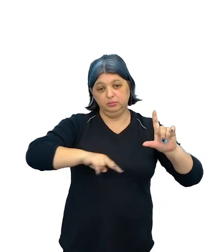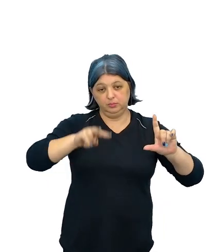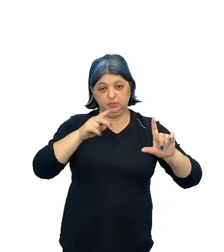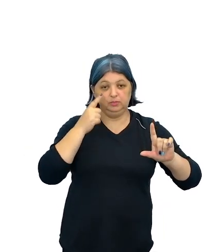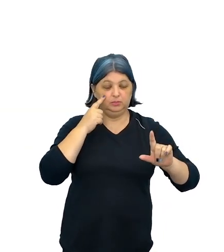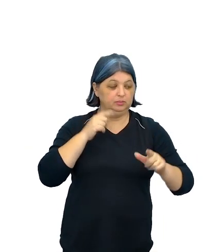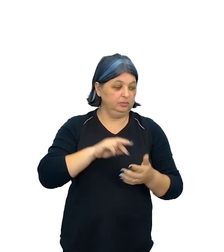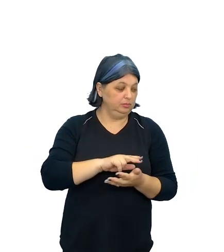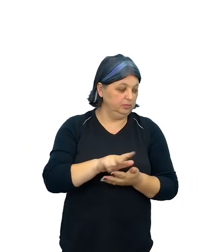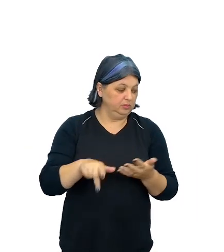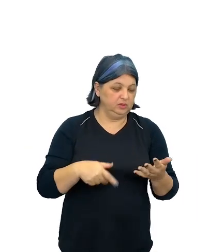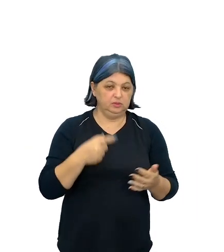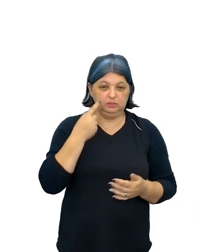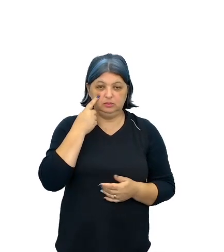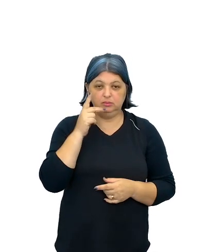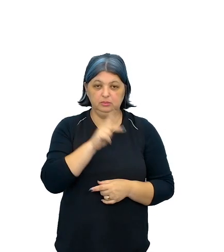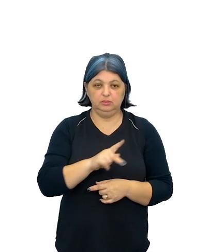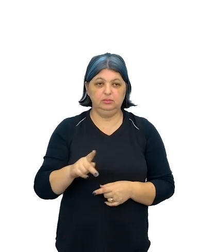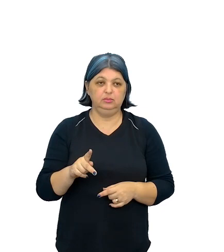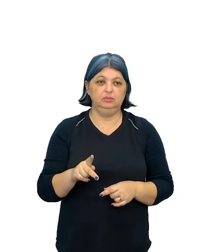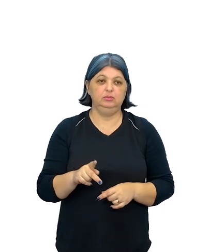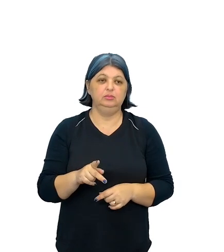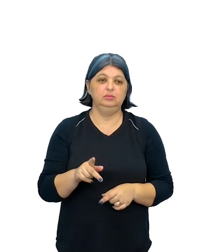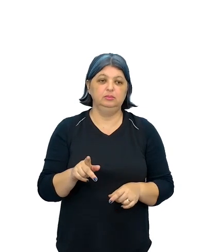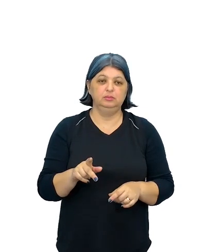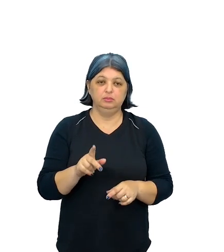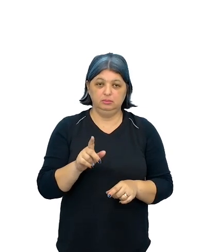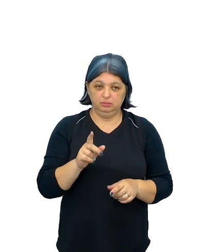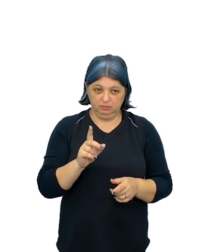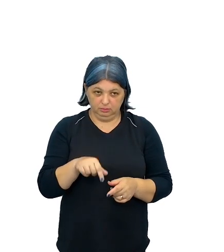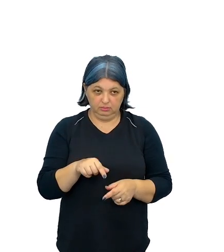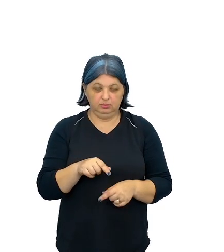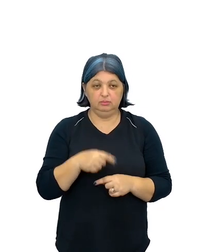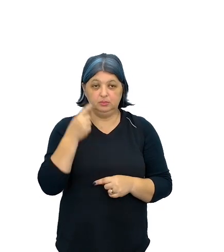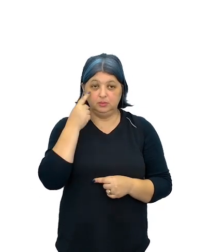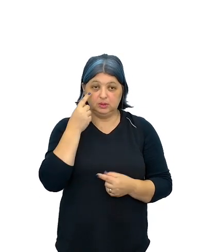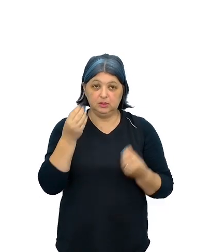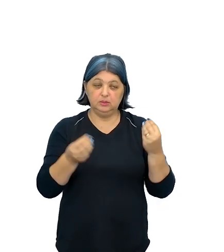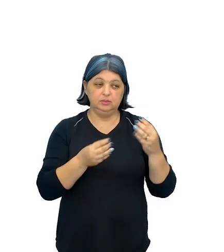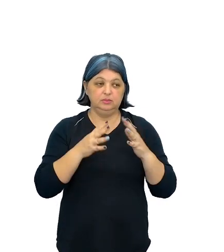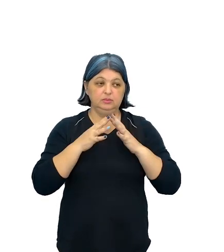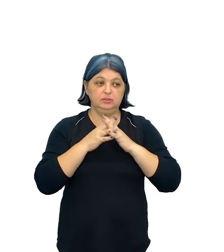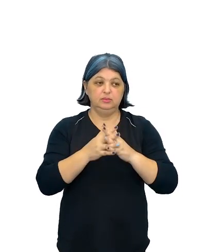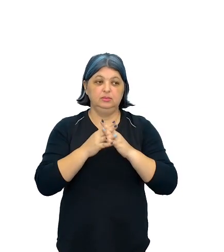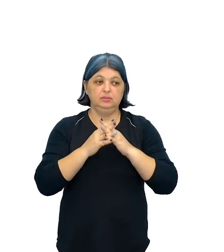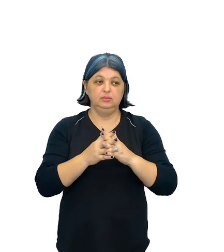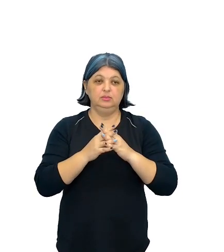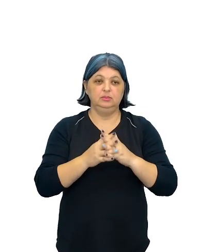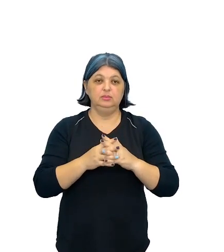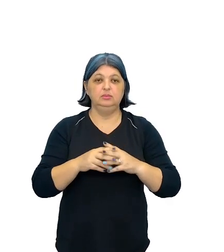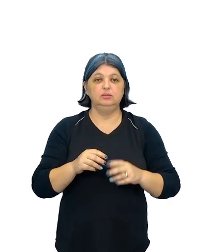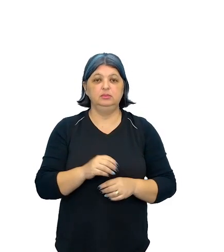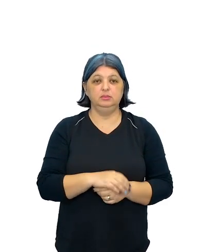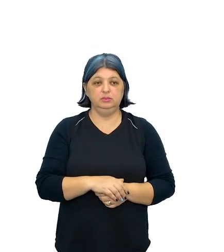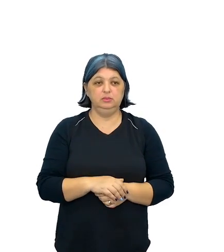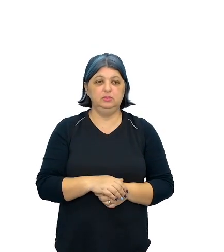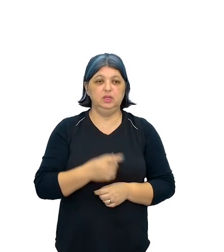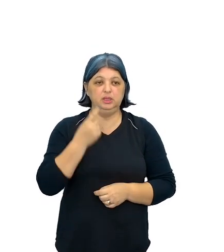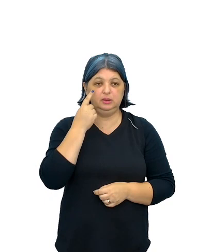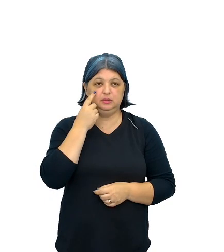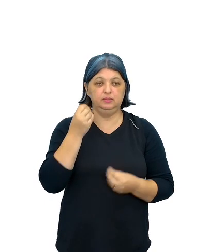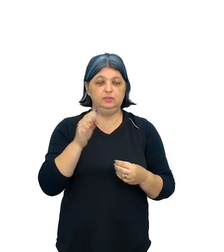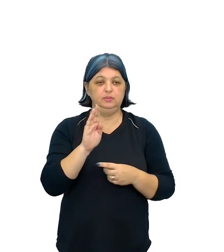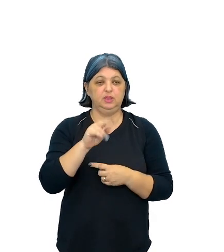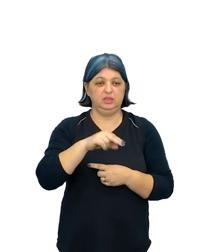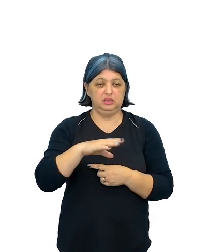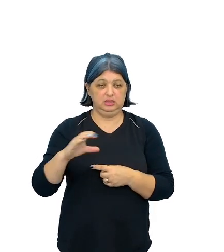que percorrer, não é mesmo, professores? Então, pensando nessa complexidade, ainda sob o olhar da BNCC,